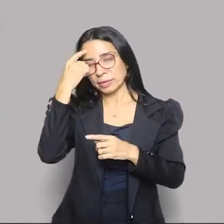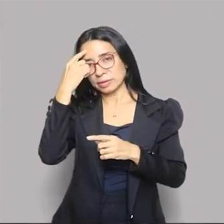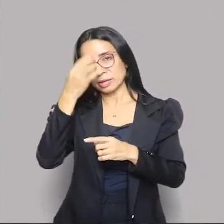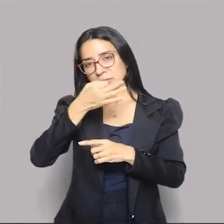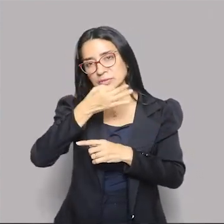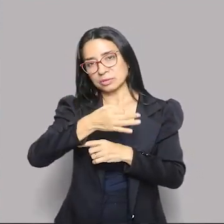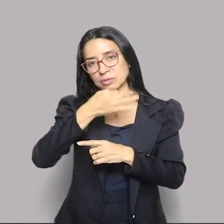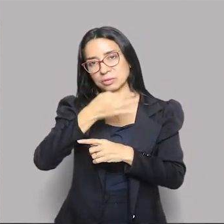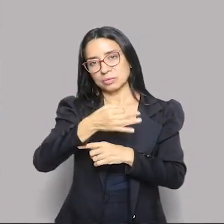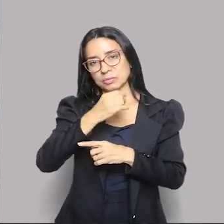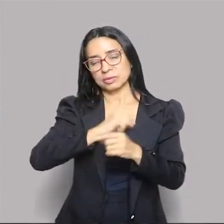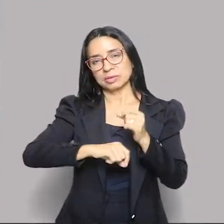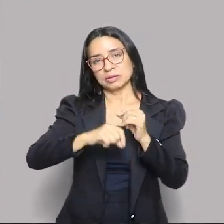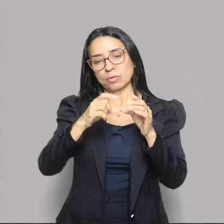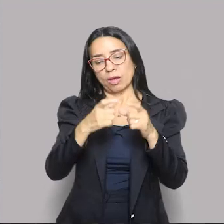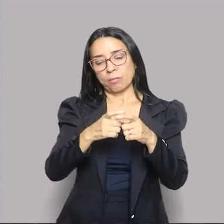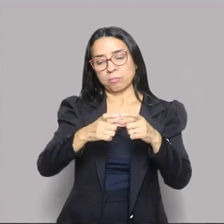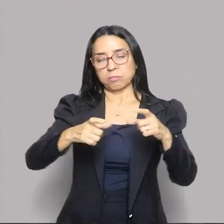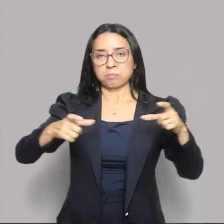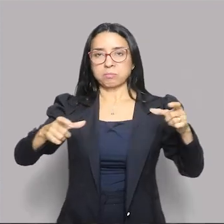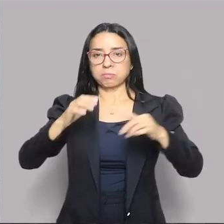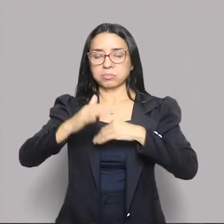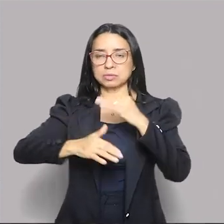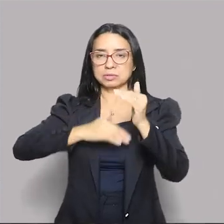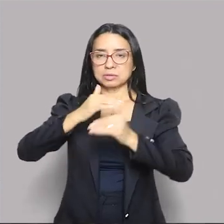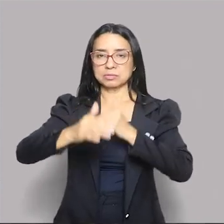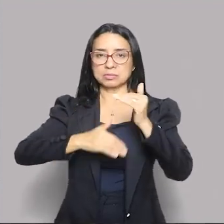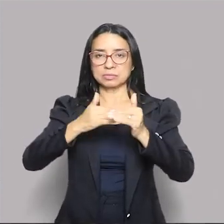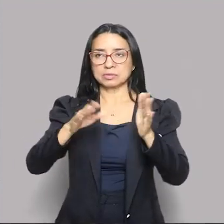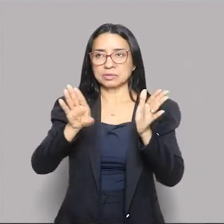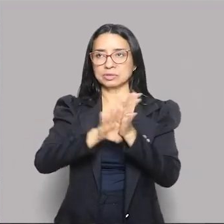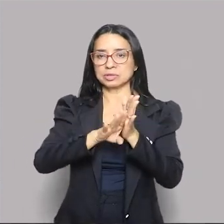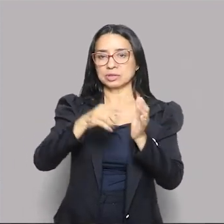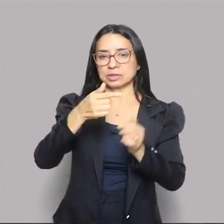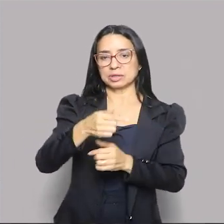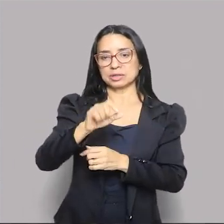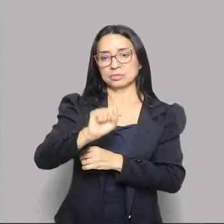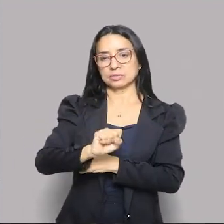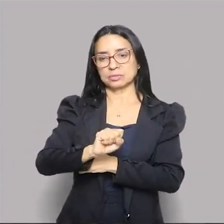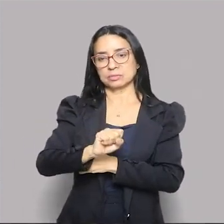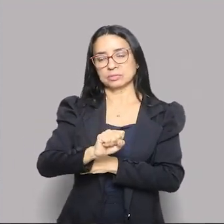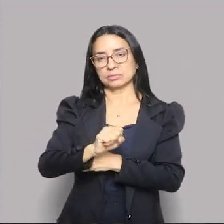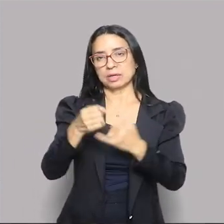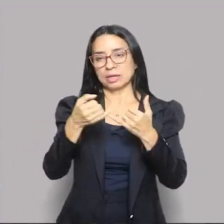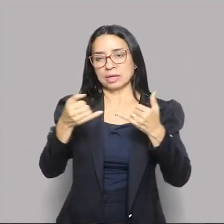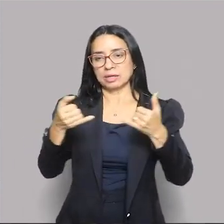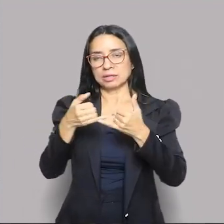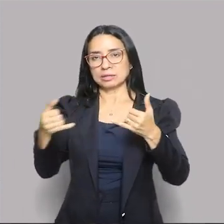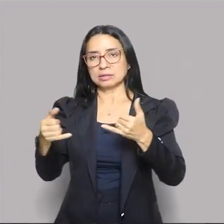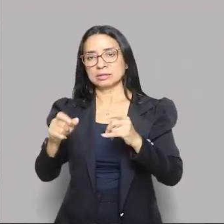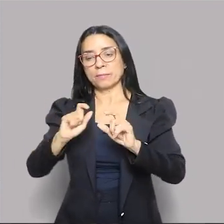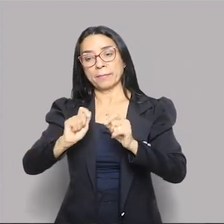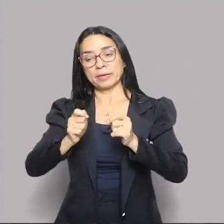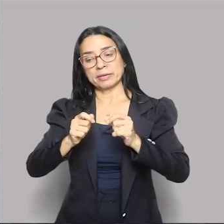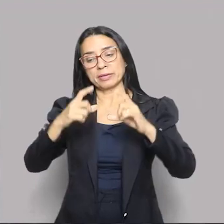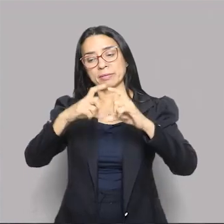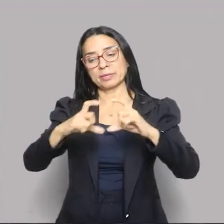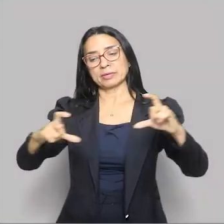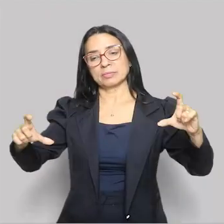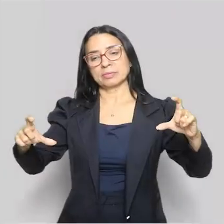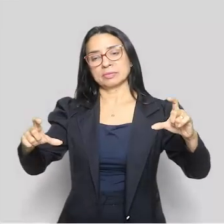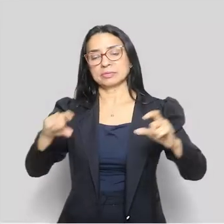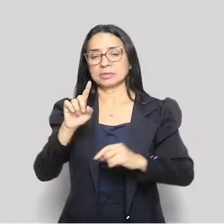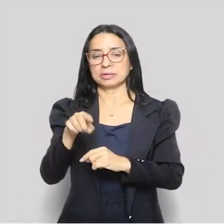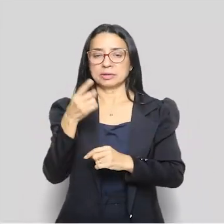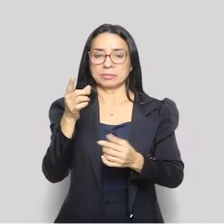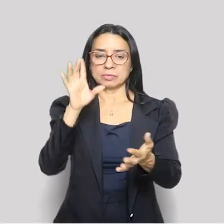às 7 ou 8 linhas, que são a quantidade de linhas que você vai precisar para esse parágrafo. E aí, depois da minha